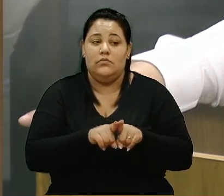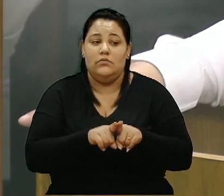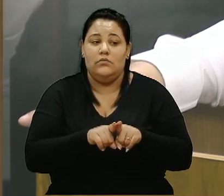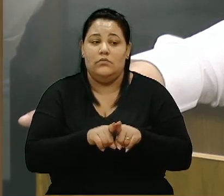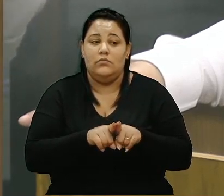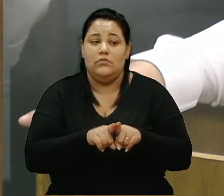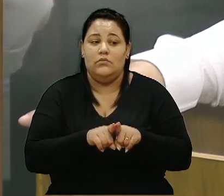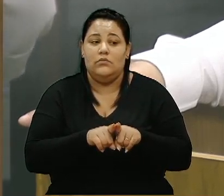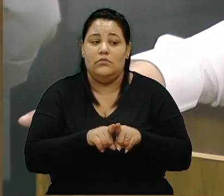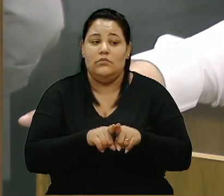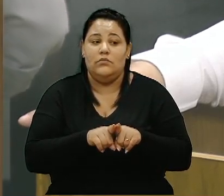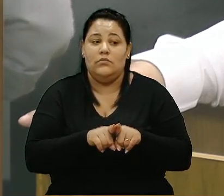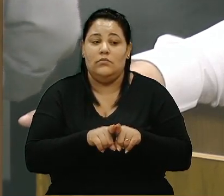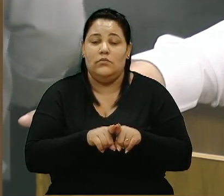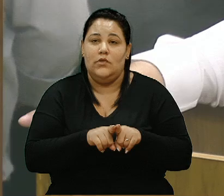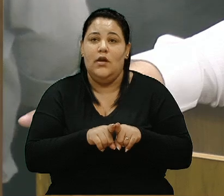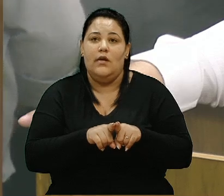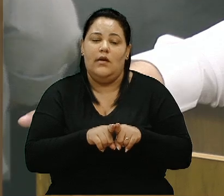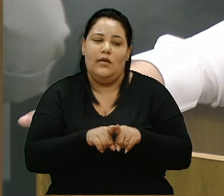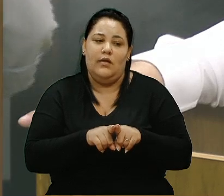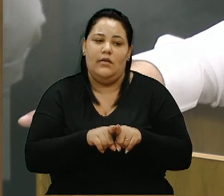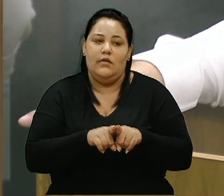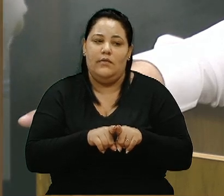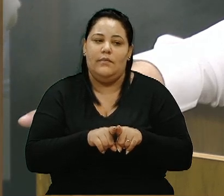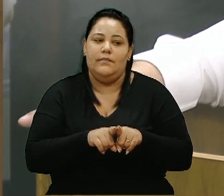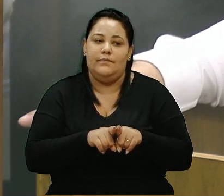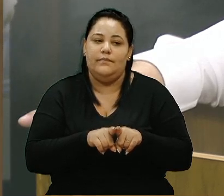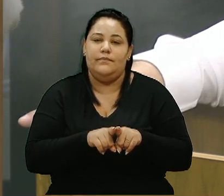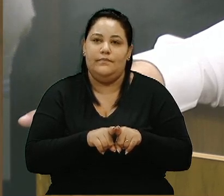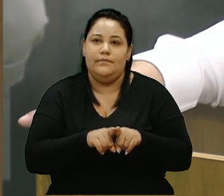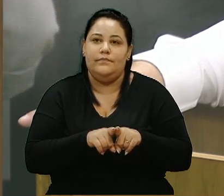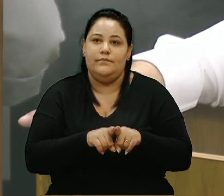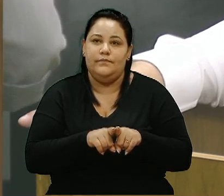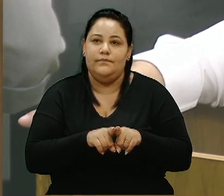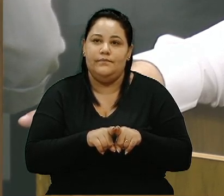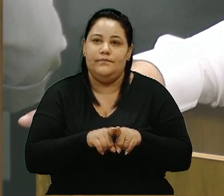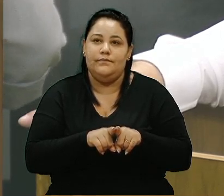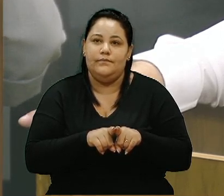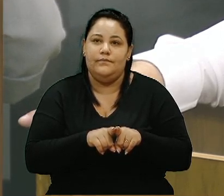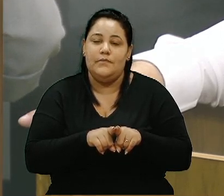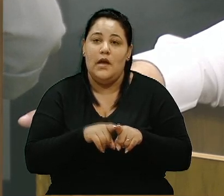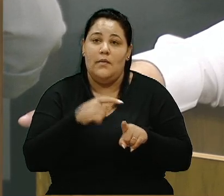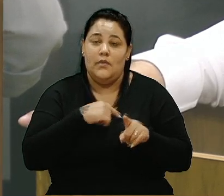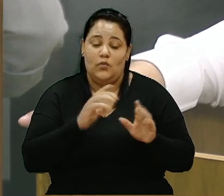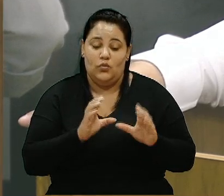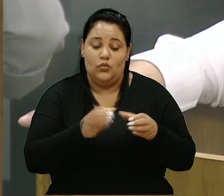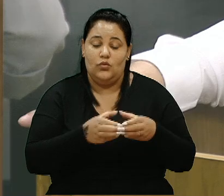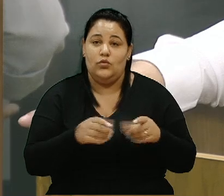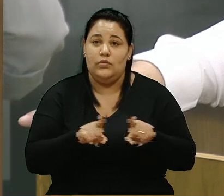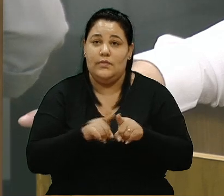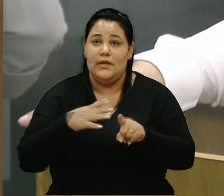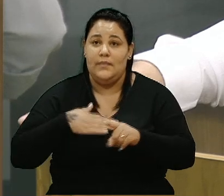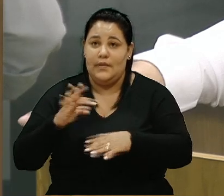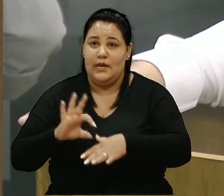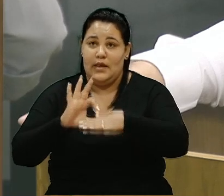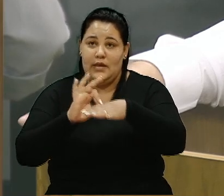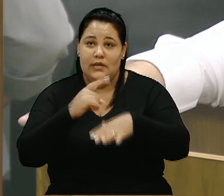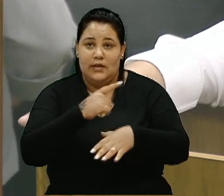do governo passado, o prefeito é o mesmo, e eu deixo aqui uma preocupação, a minha bancada, a minha líder vai tratar desse tema